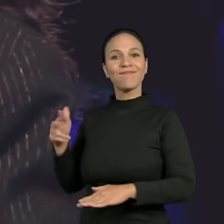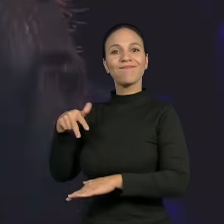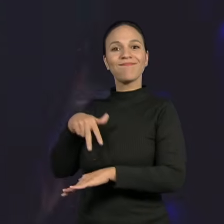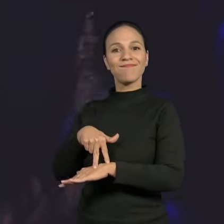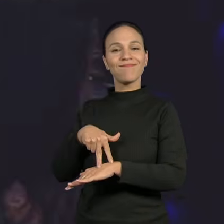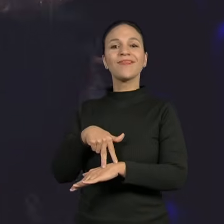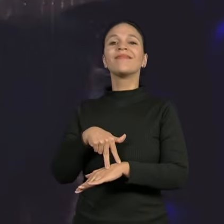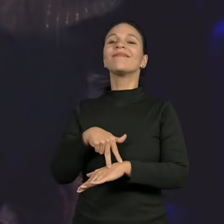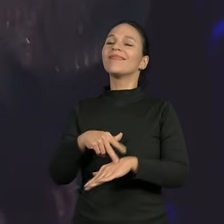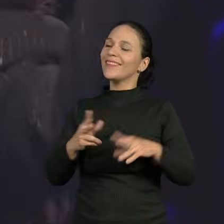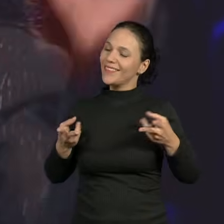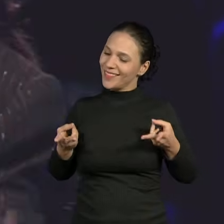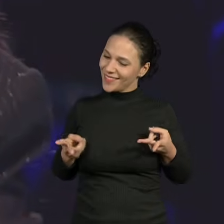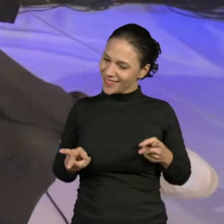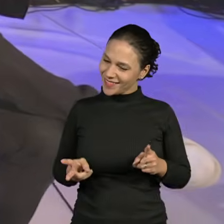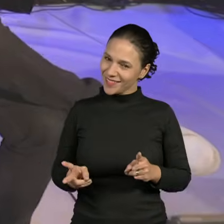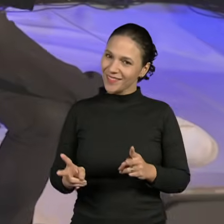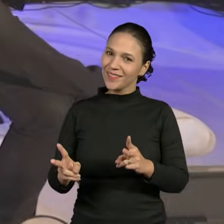que